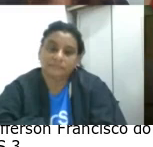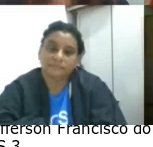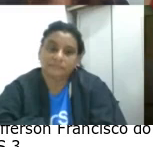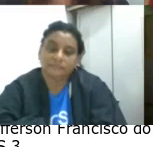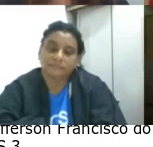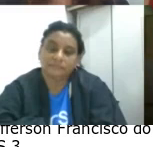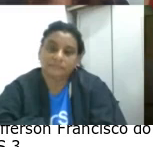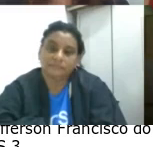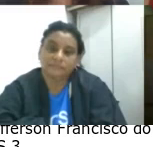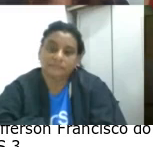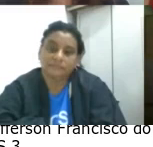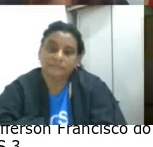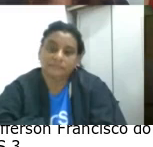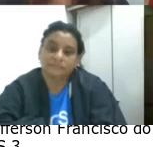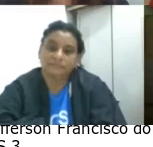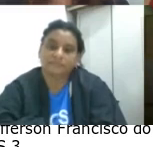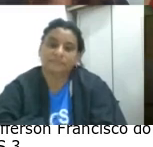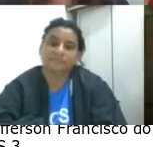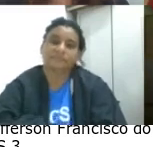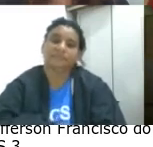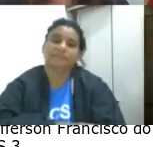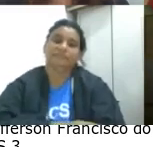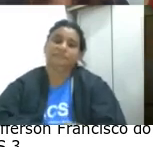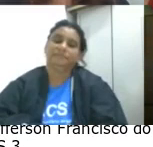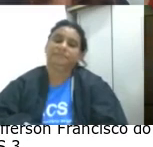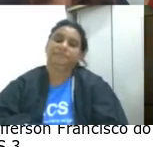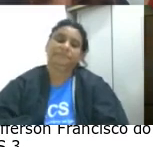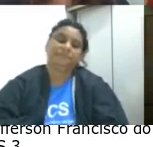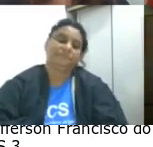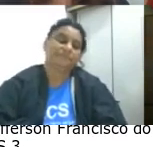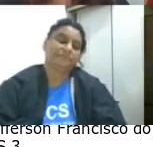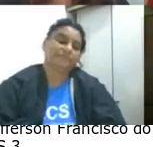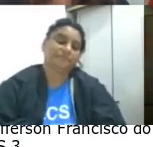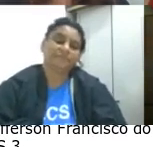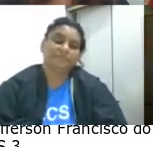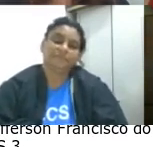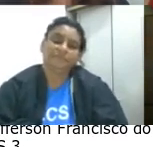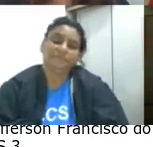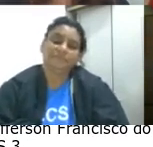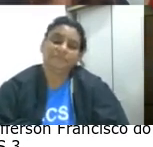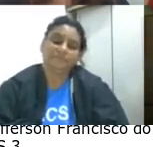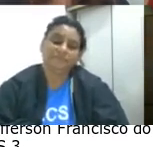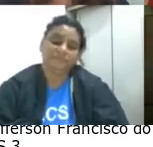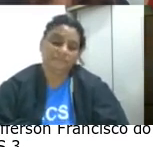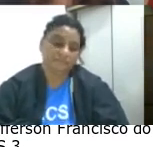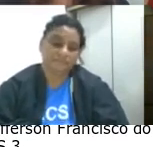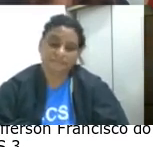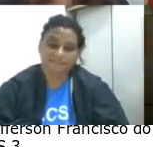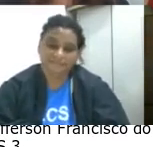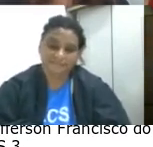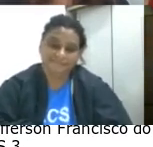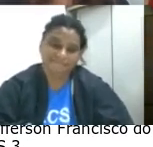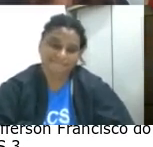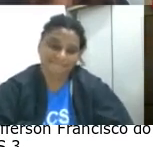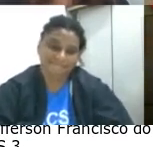então se colocar nesse espaço entender a importância né Verônica vai falar